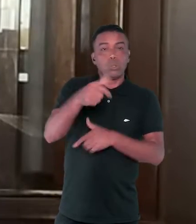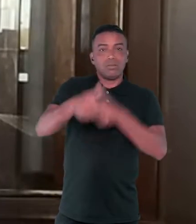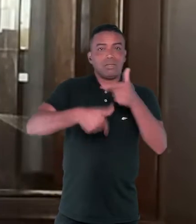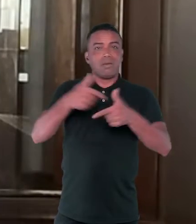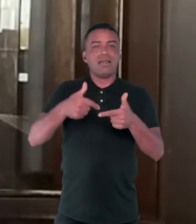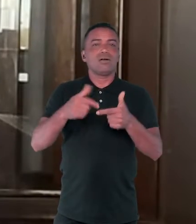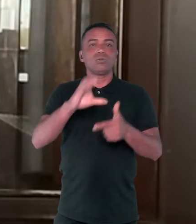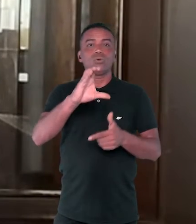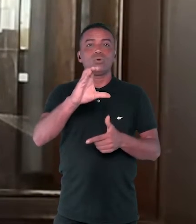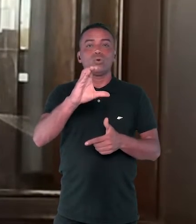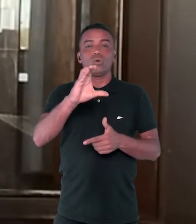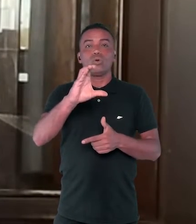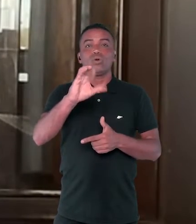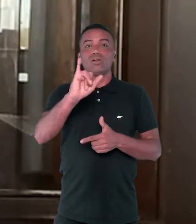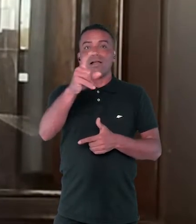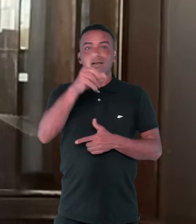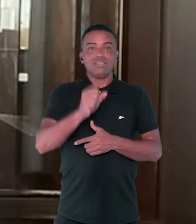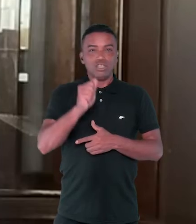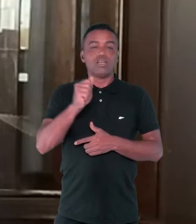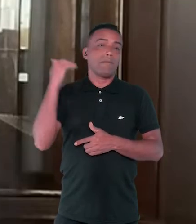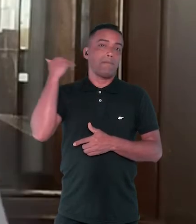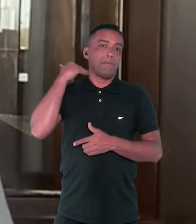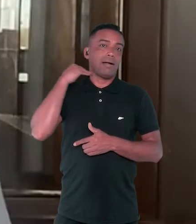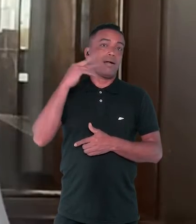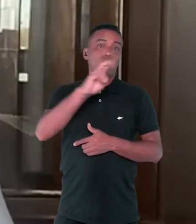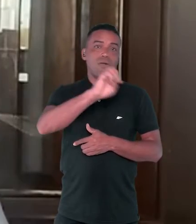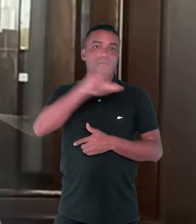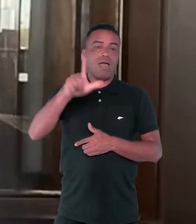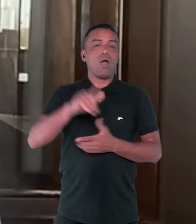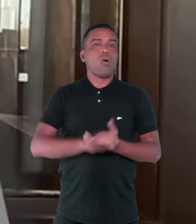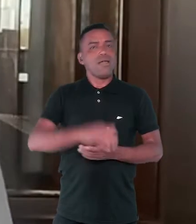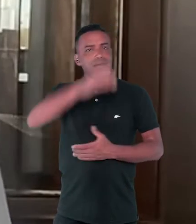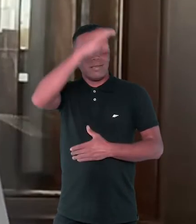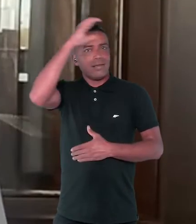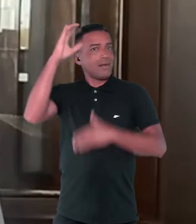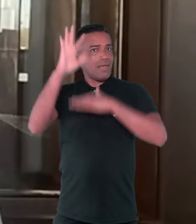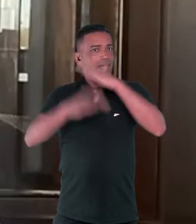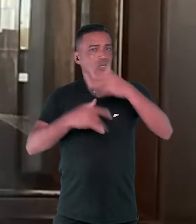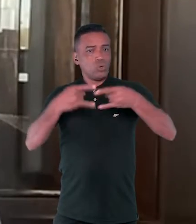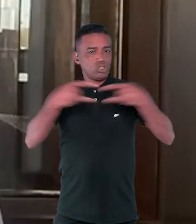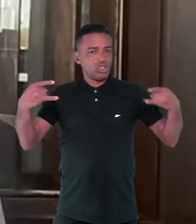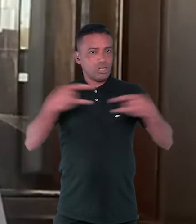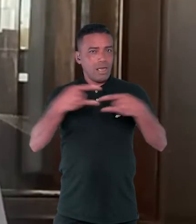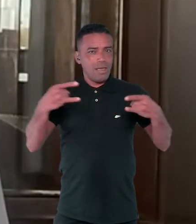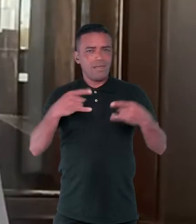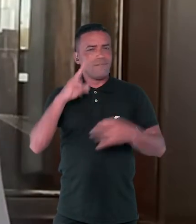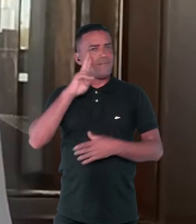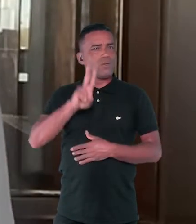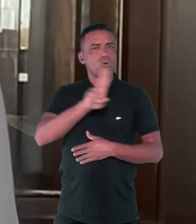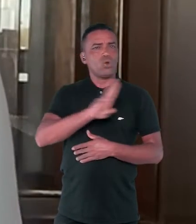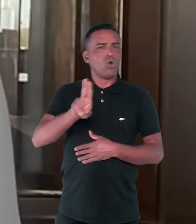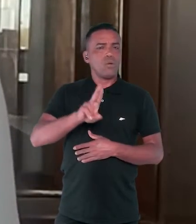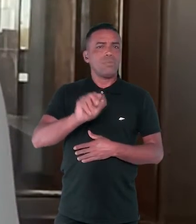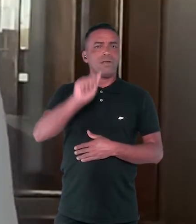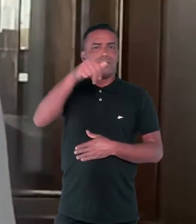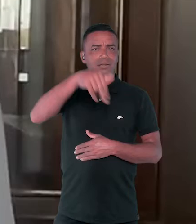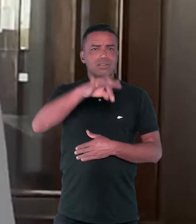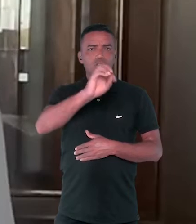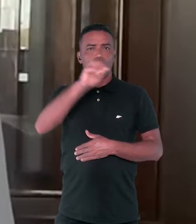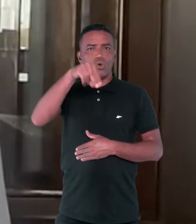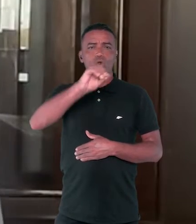no caixa do Banco Real, da Rua São Paulo, e chegou um cliente para descontar um cheque. Quando eu vi o nome dele, Antônio Vargas